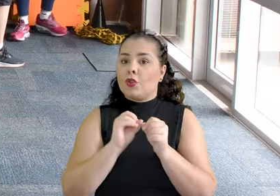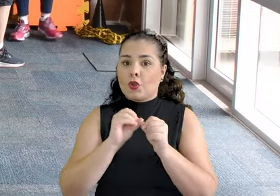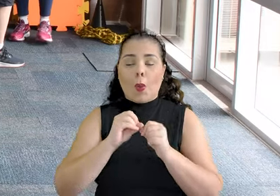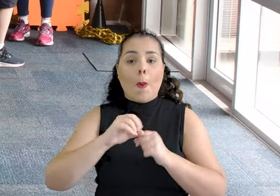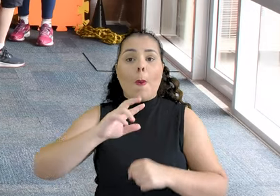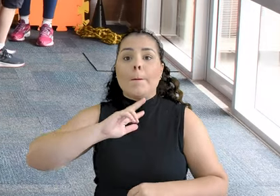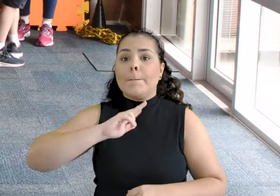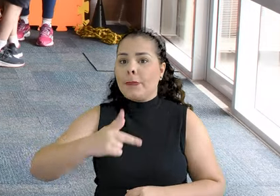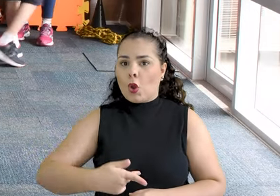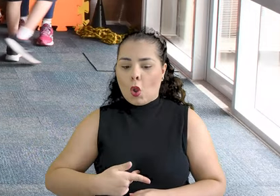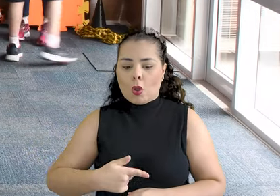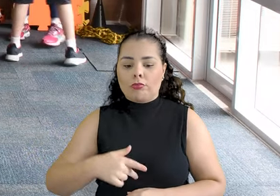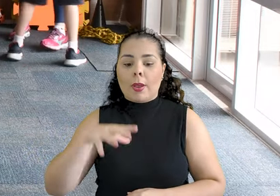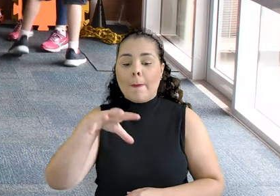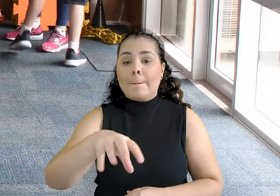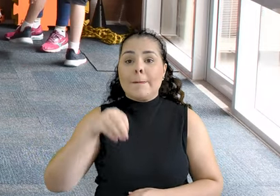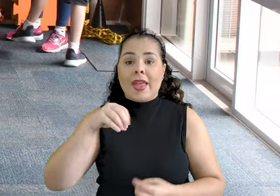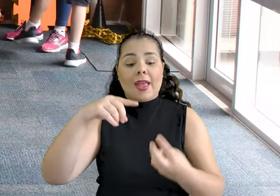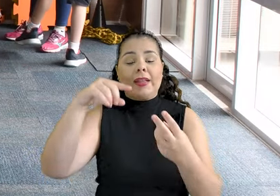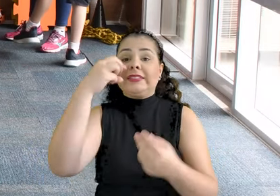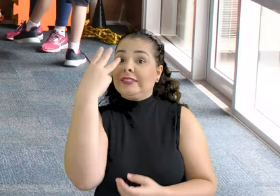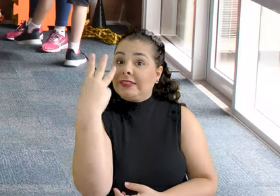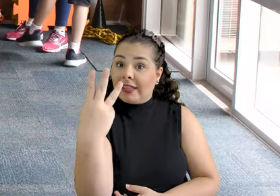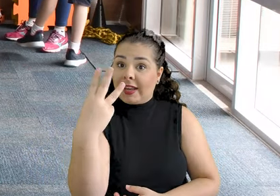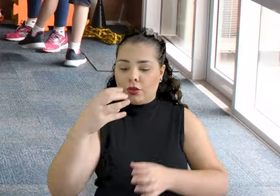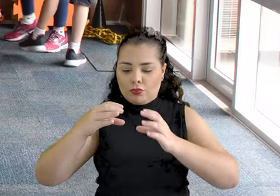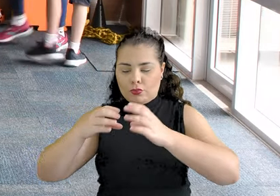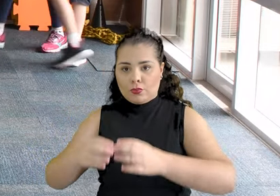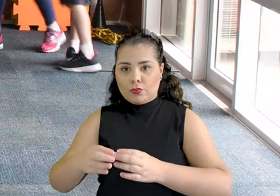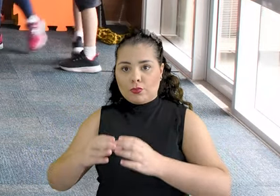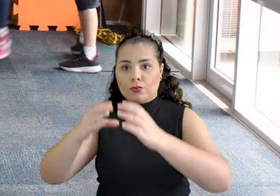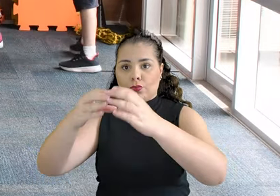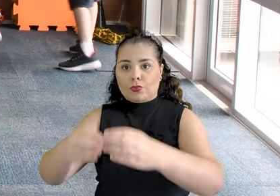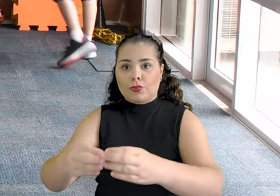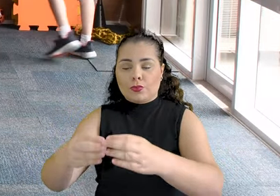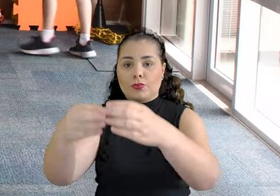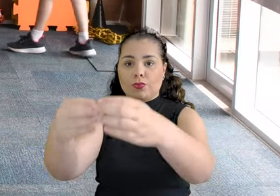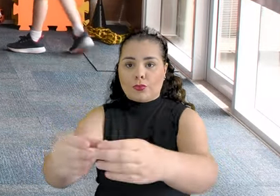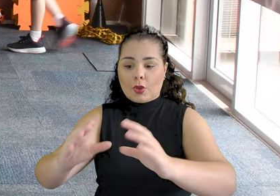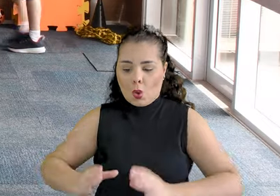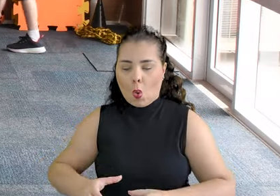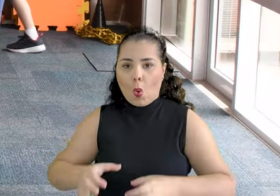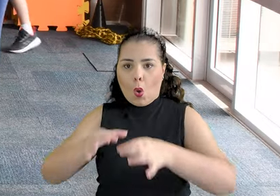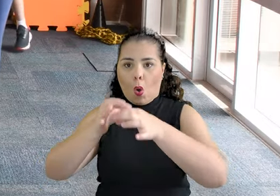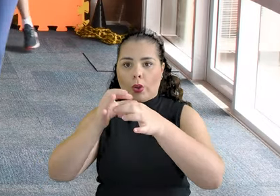seu zigue-zague. Pega três. E pode fazer o seu zigue-zague.